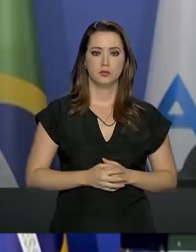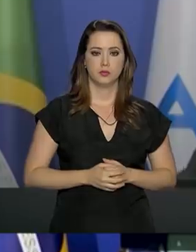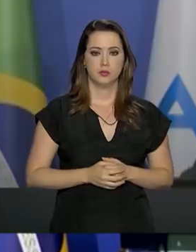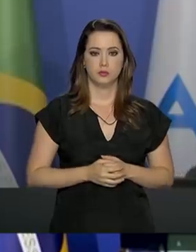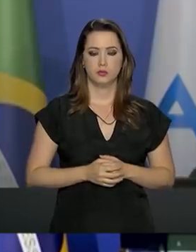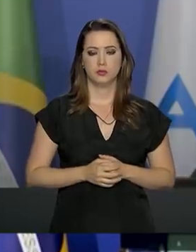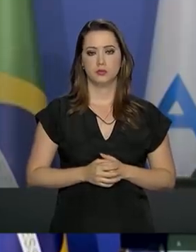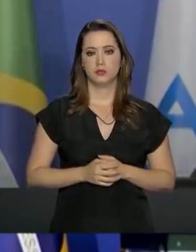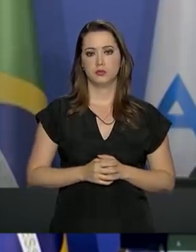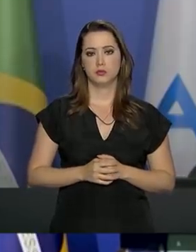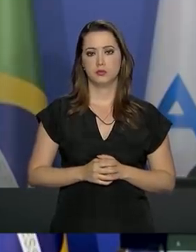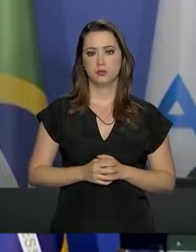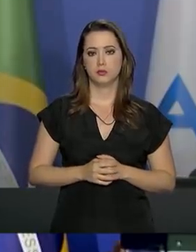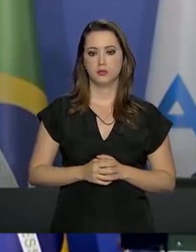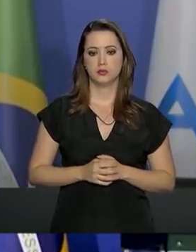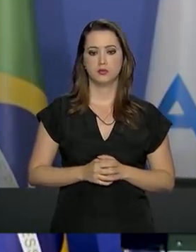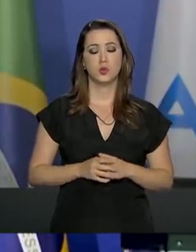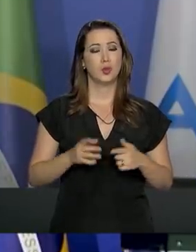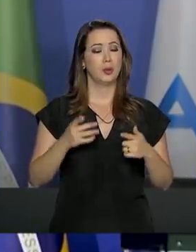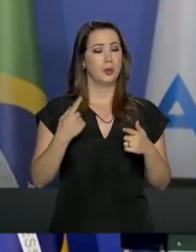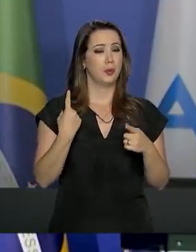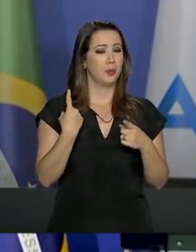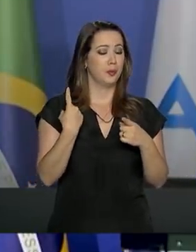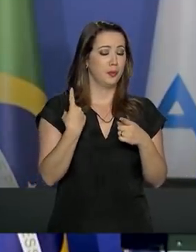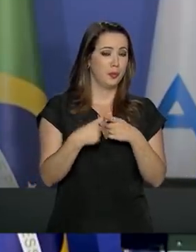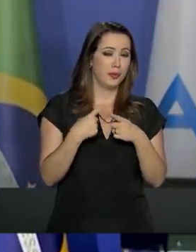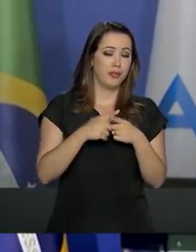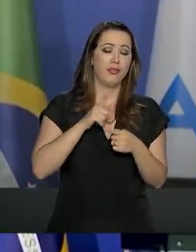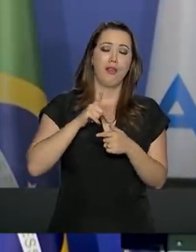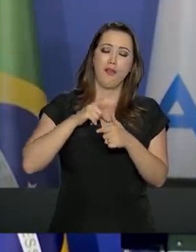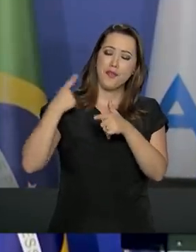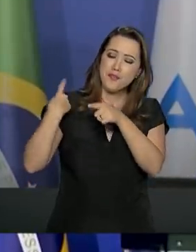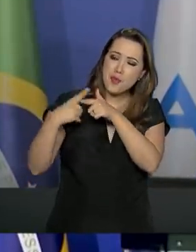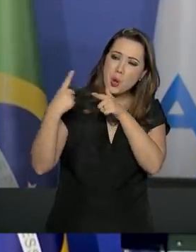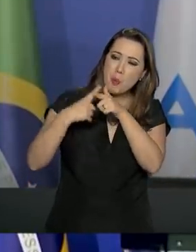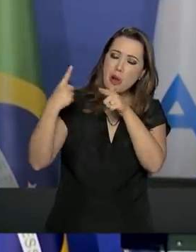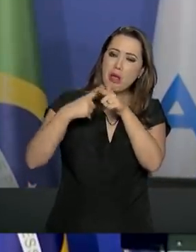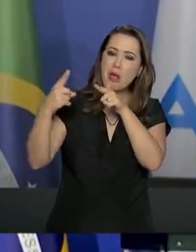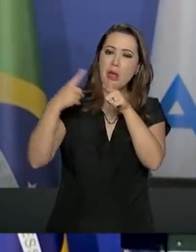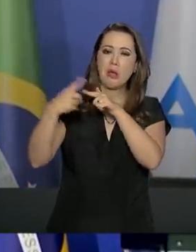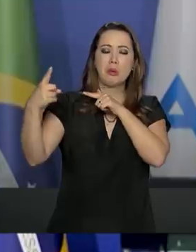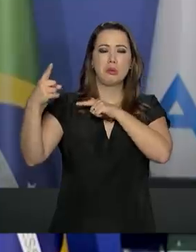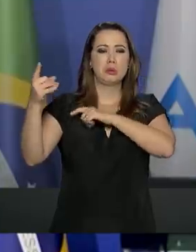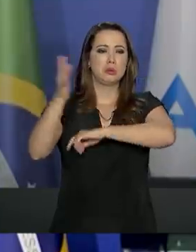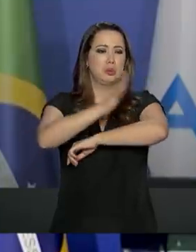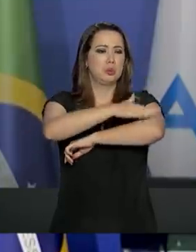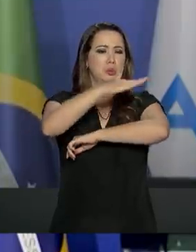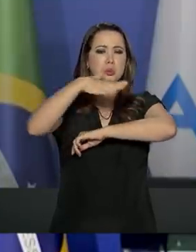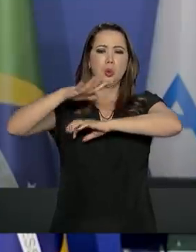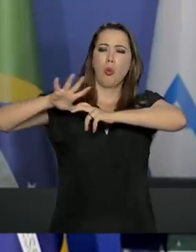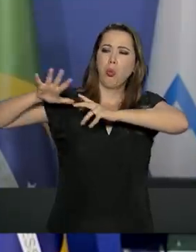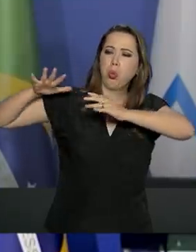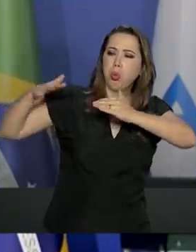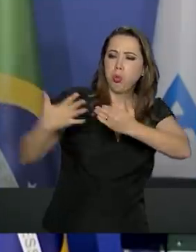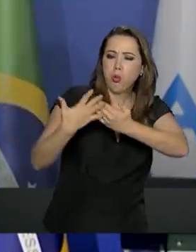came to Brumadinho in the state of por ocasião Minas Gerais, da tragédia, given the tragedy, que